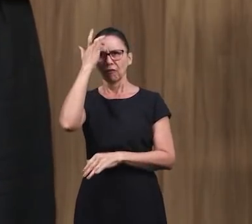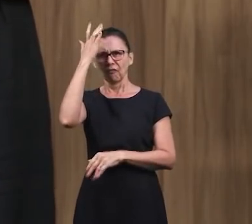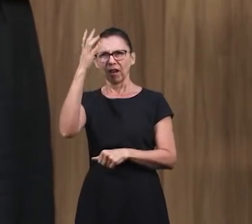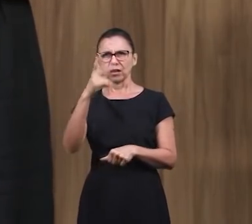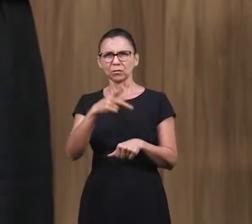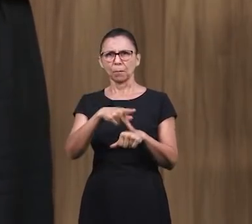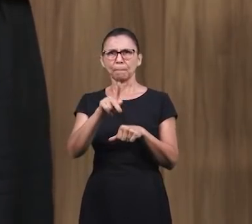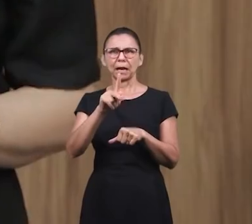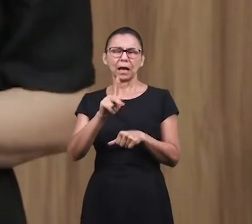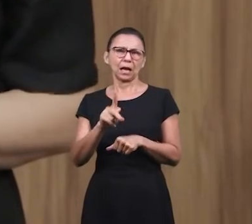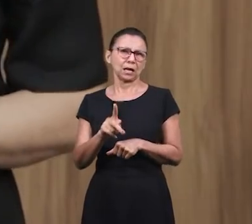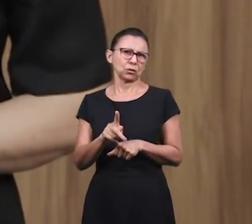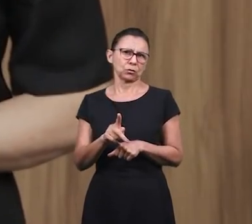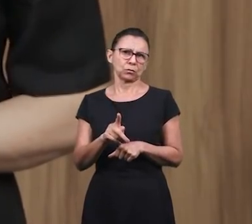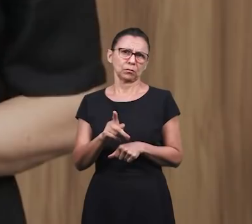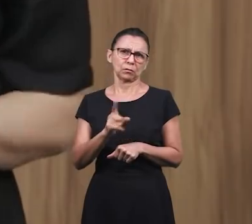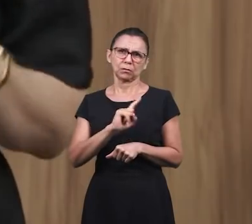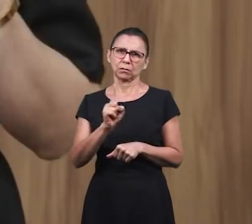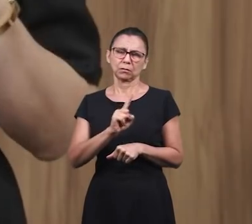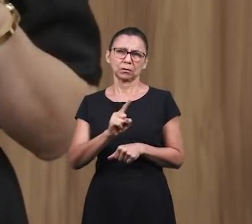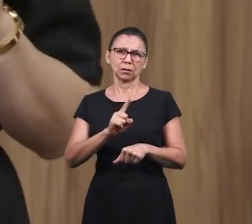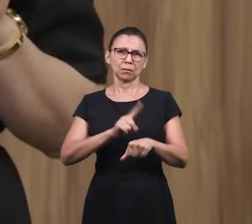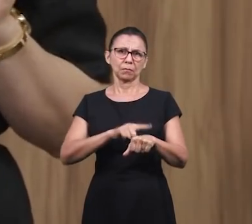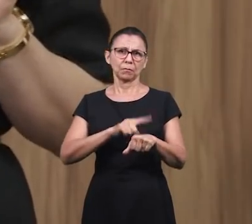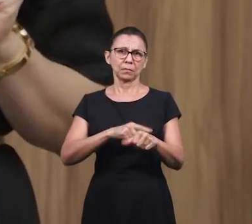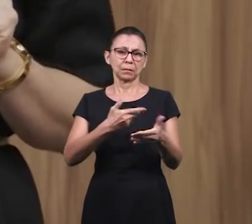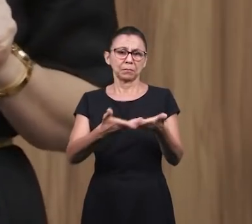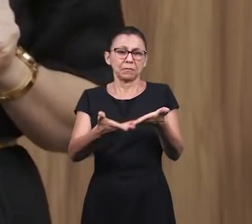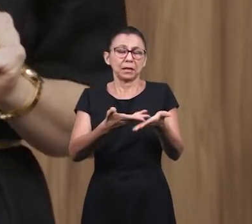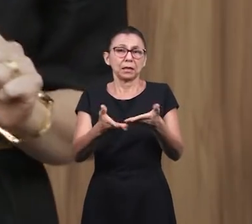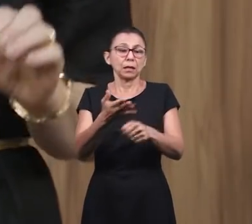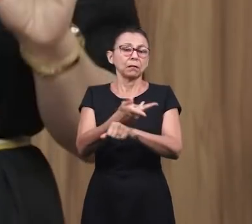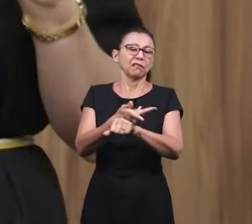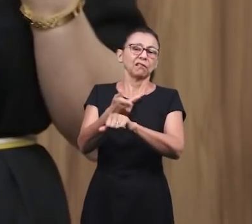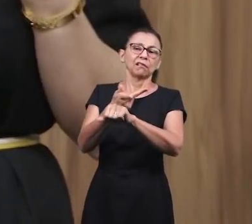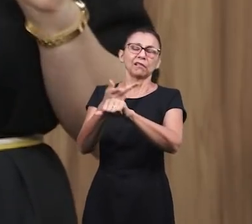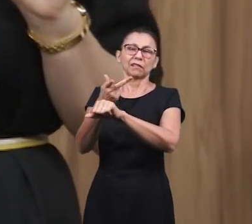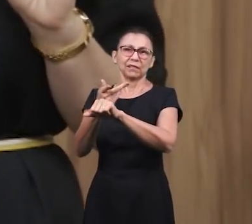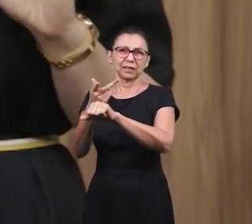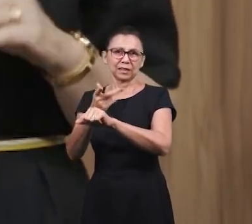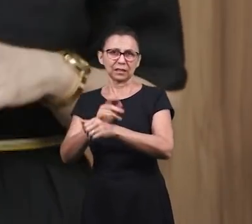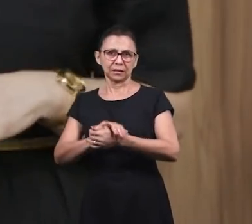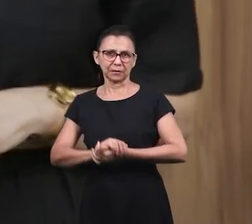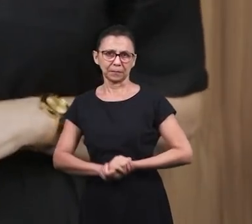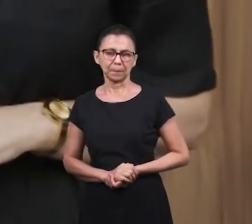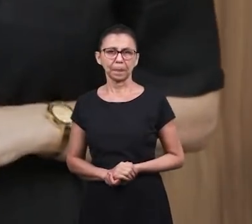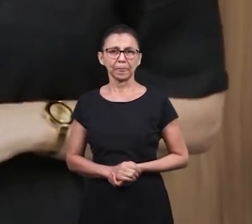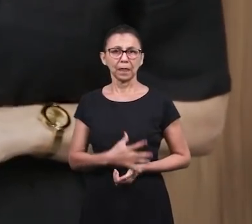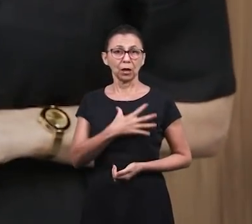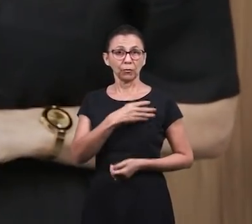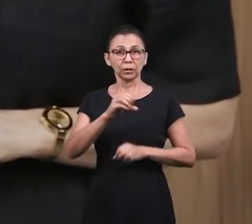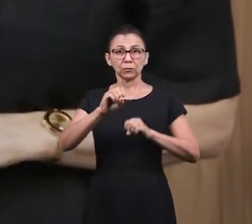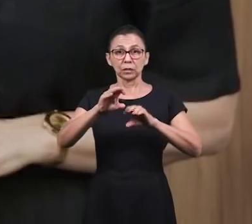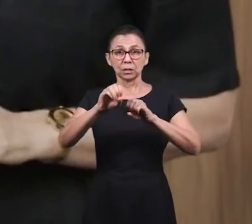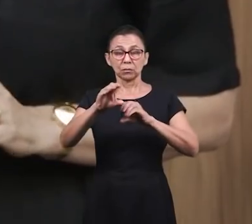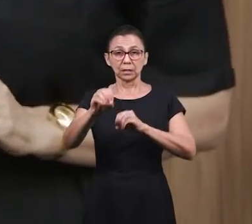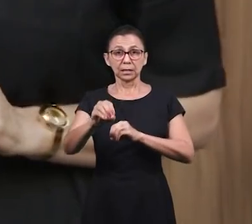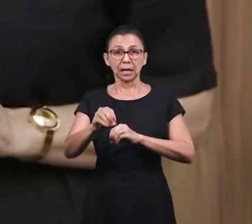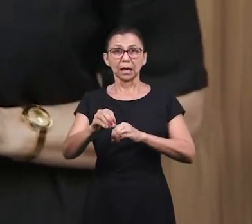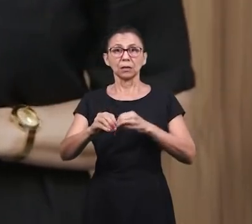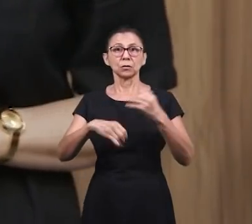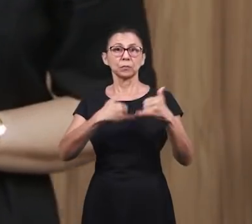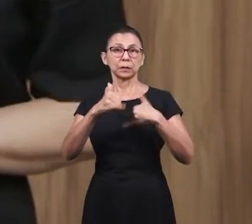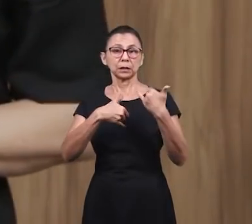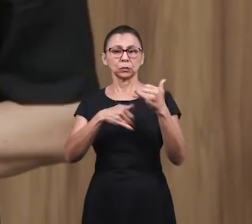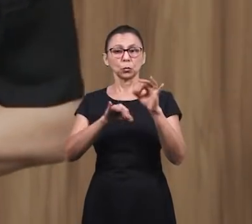tempo procurando. E você sabia que ao ensinar os seus filhos a organizar os próprios brinquedos,